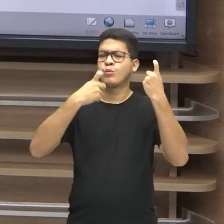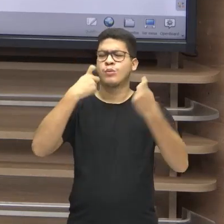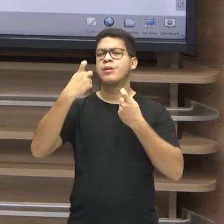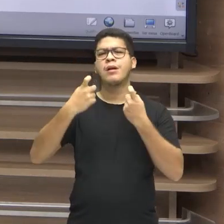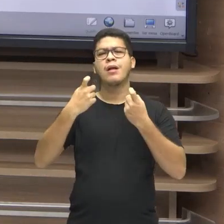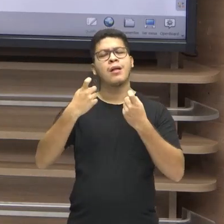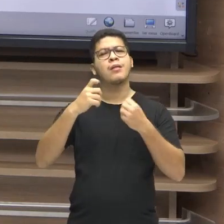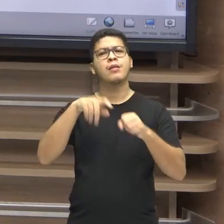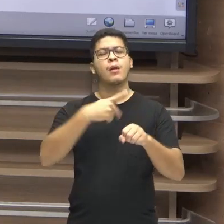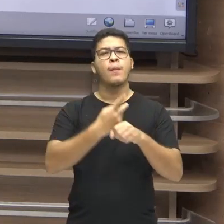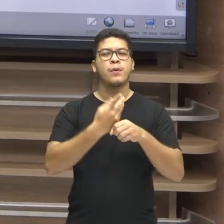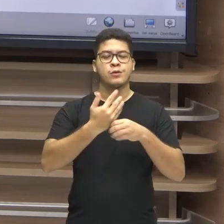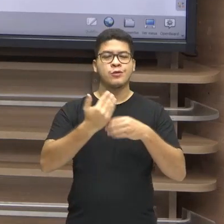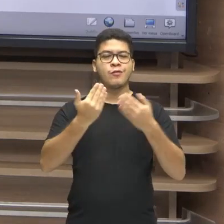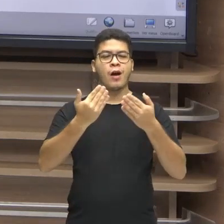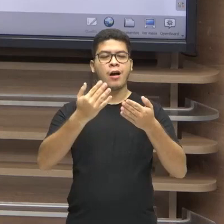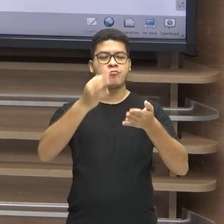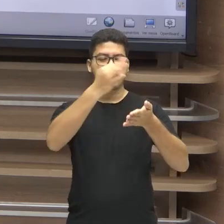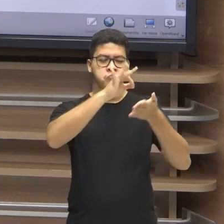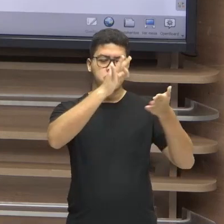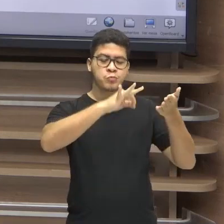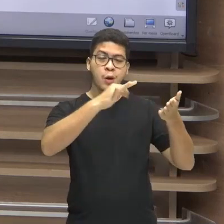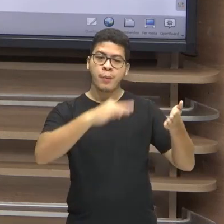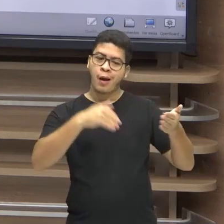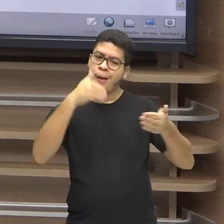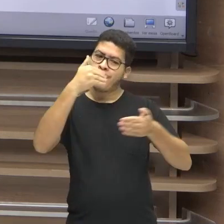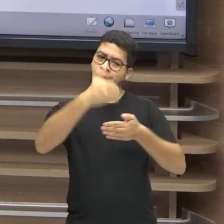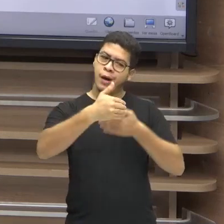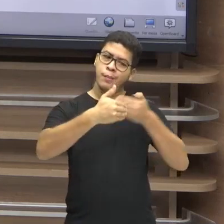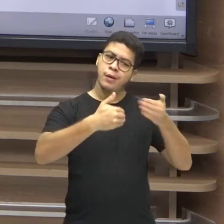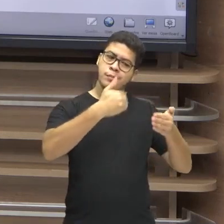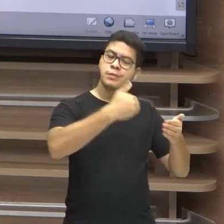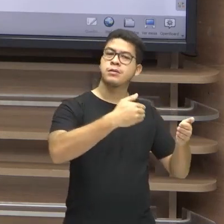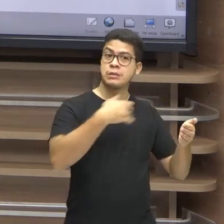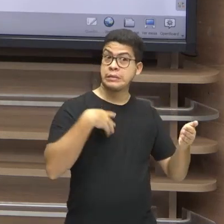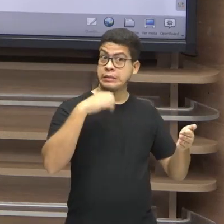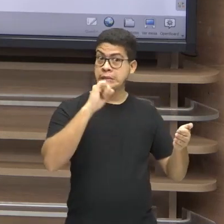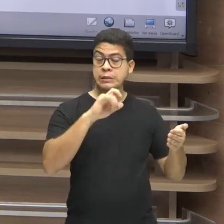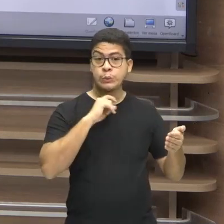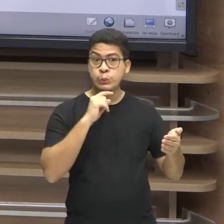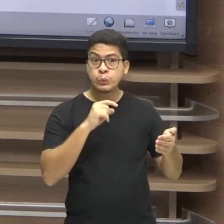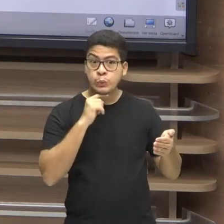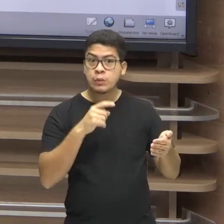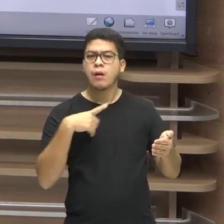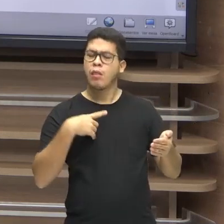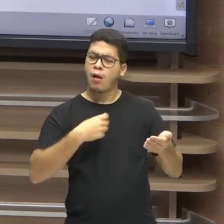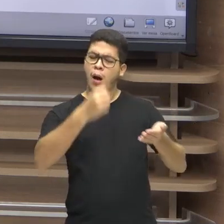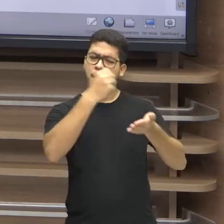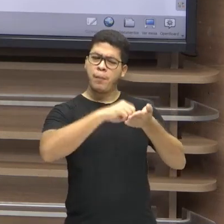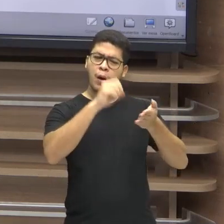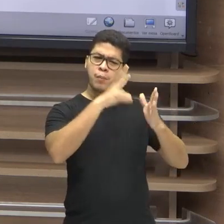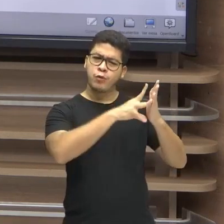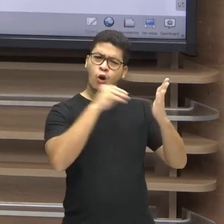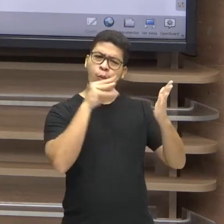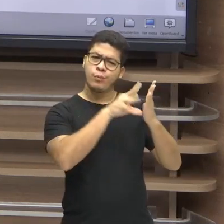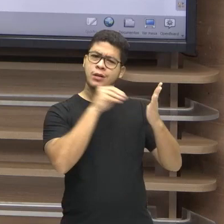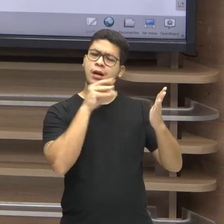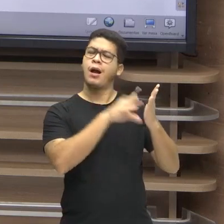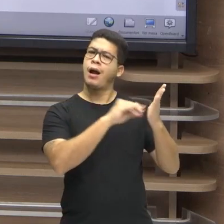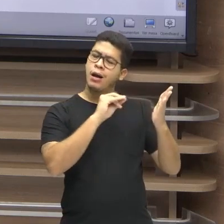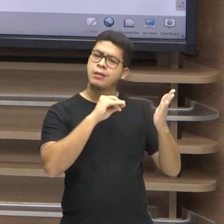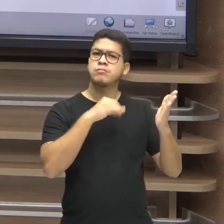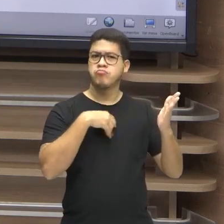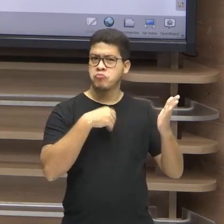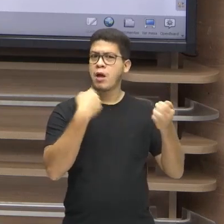vai resolver ele passo a passo, tá? E aí você já aproveita para tirar dúvida. Sempre anota no caderno, deixa tudo registrado no